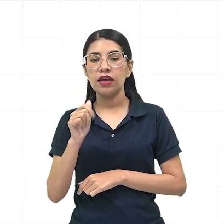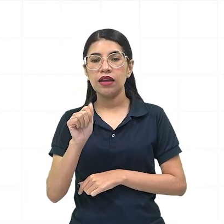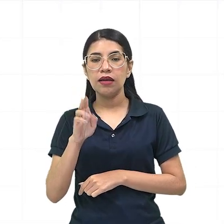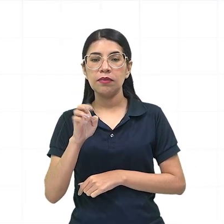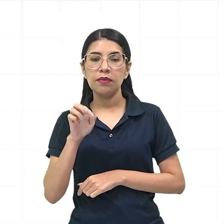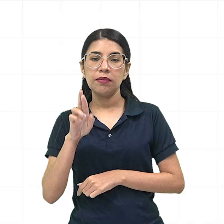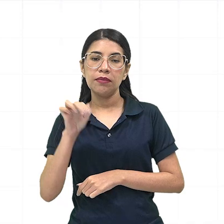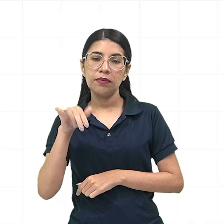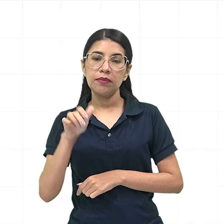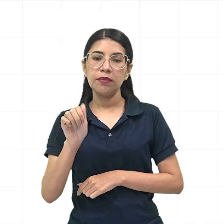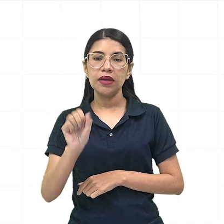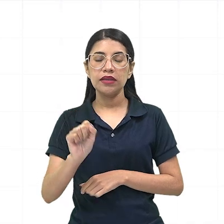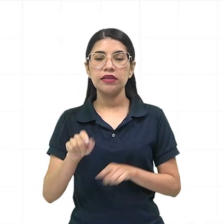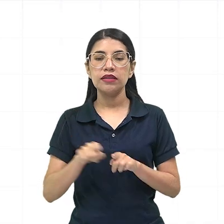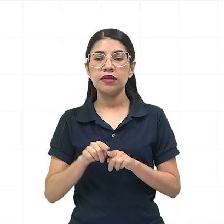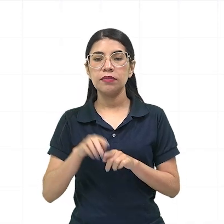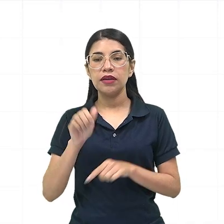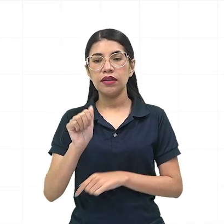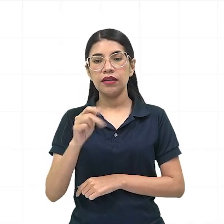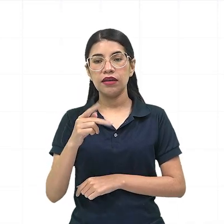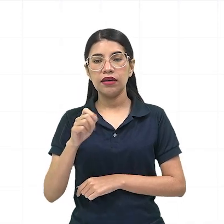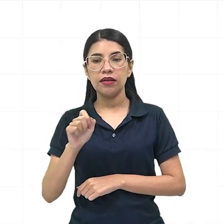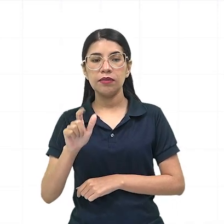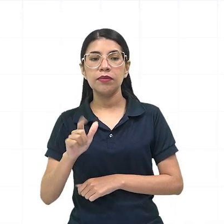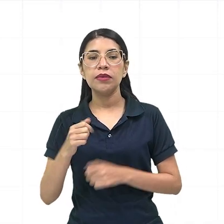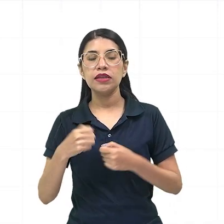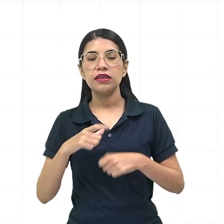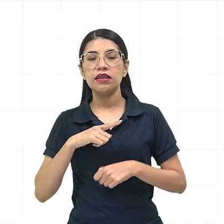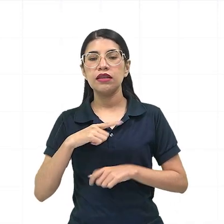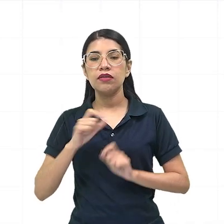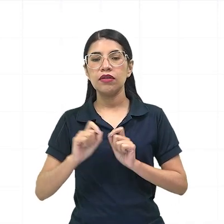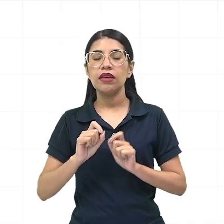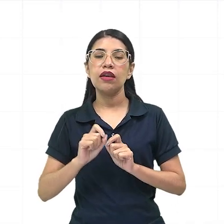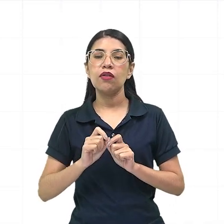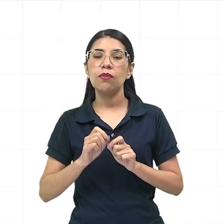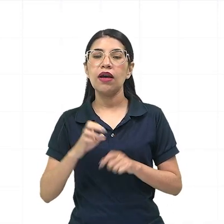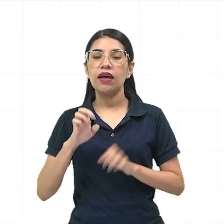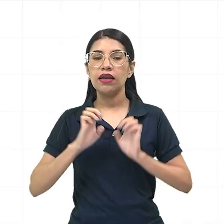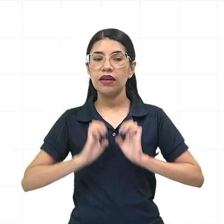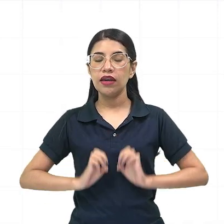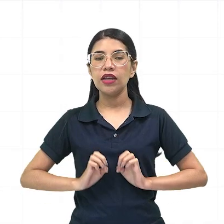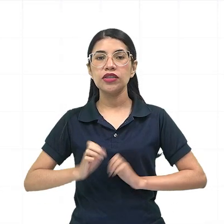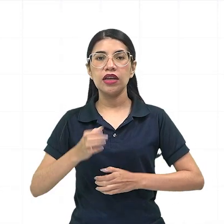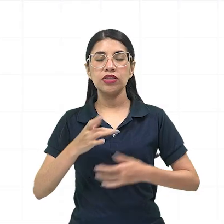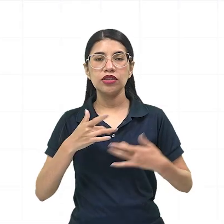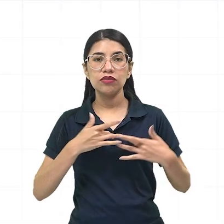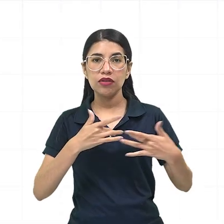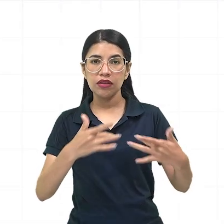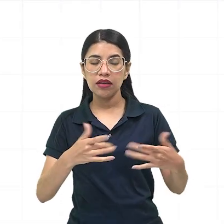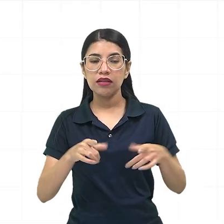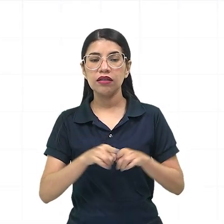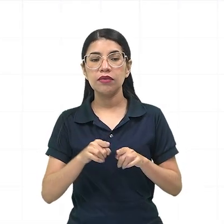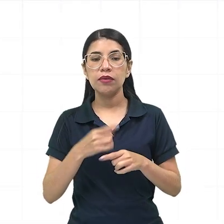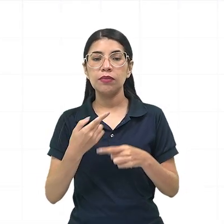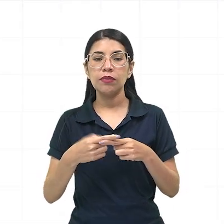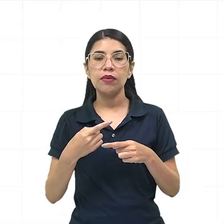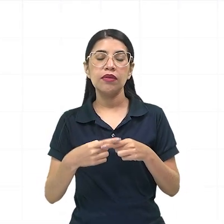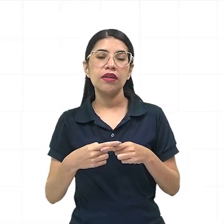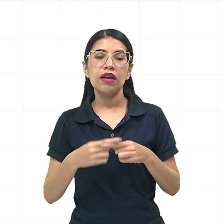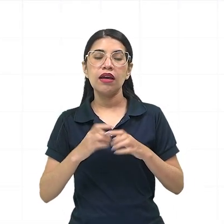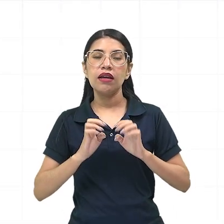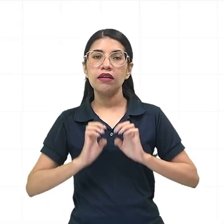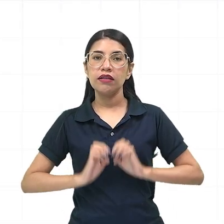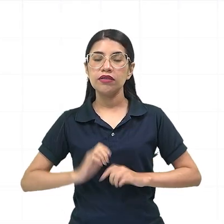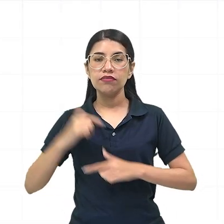também destacam a necessidade de uma macroética da solidariedade, pois as éticas tradicionais já não respondem aos